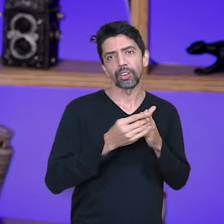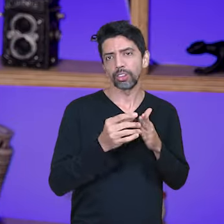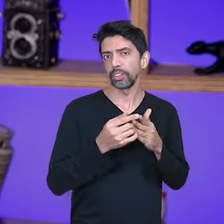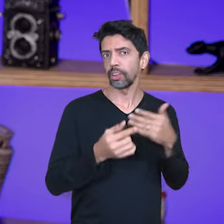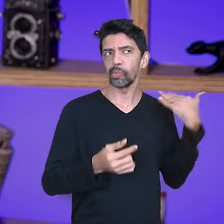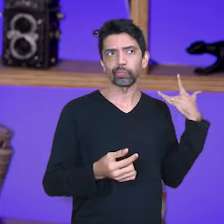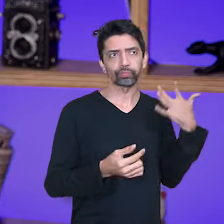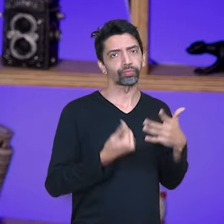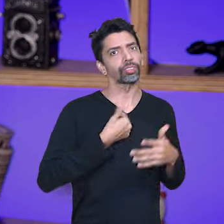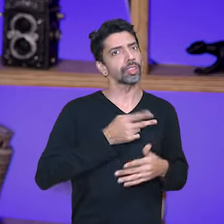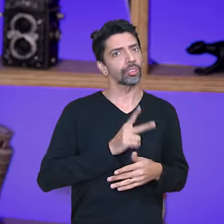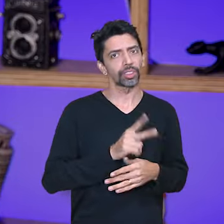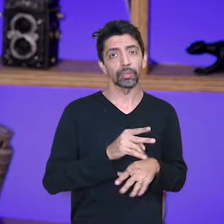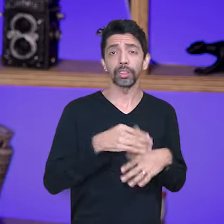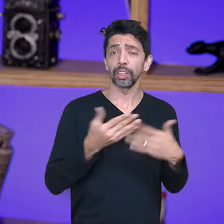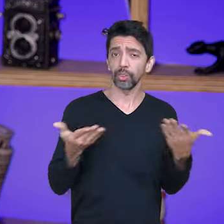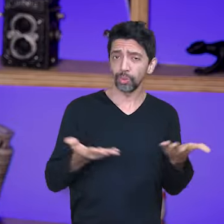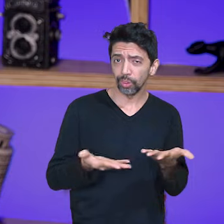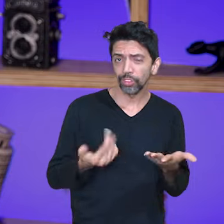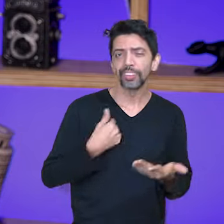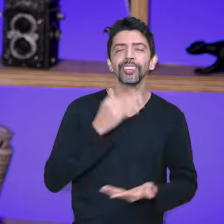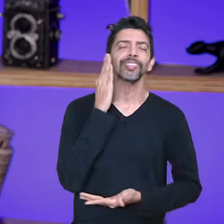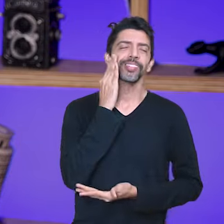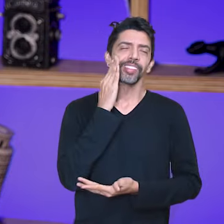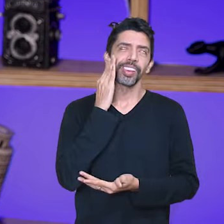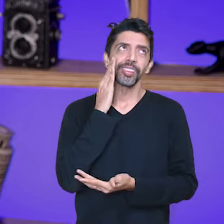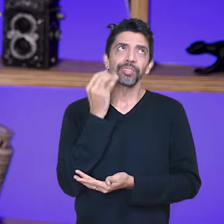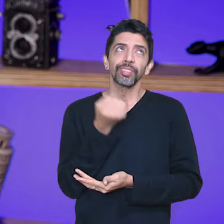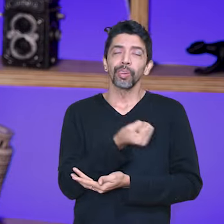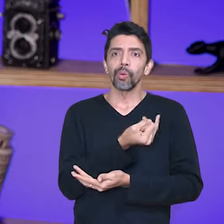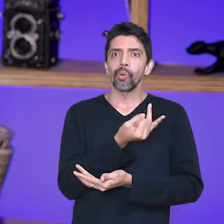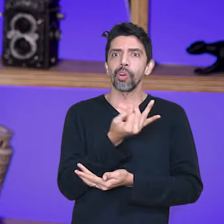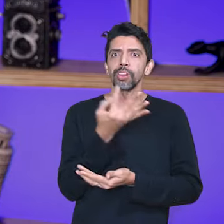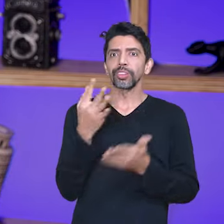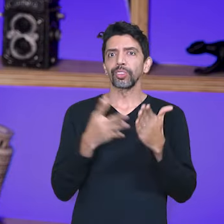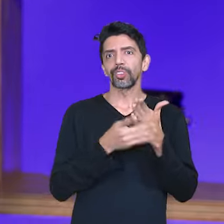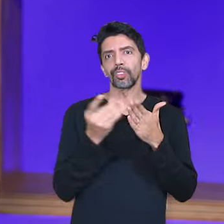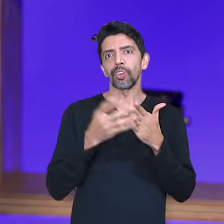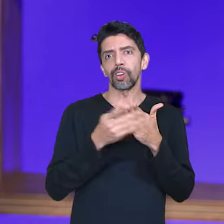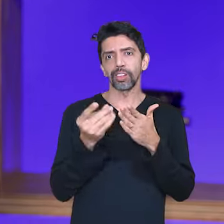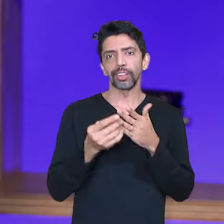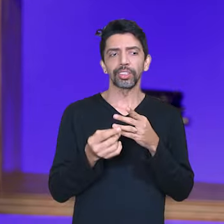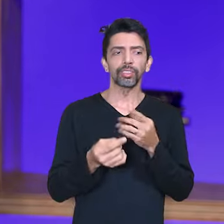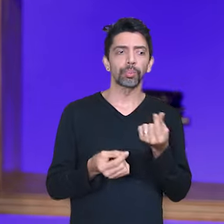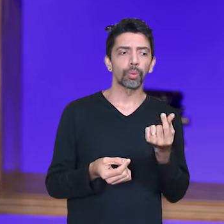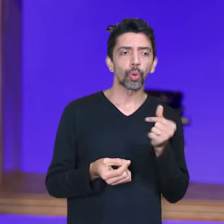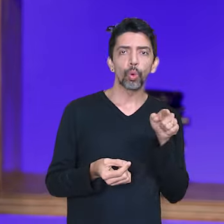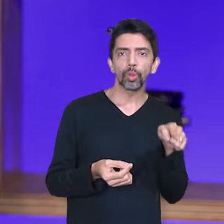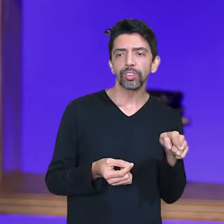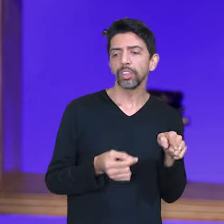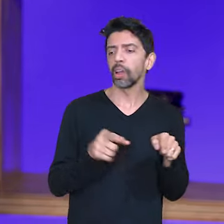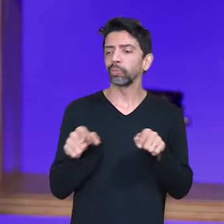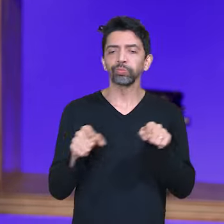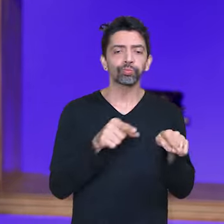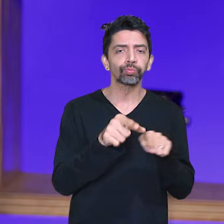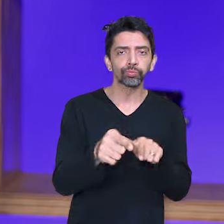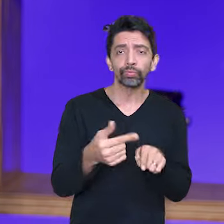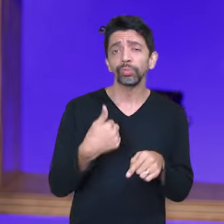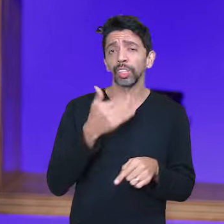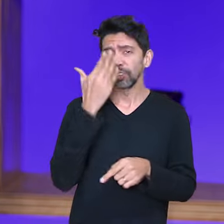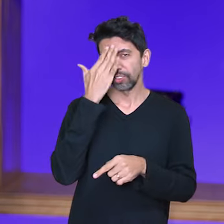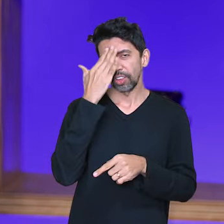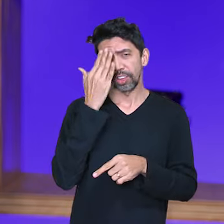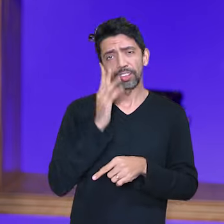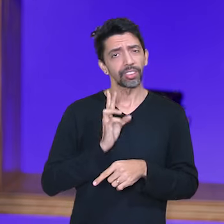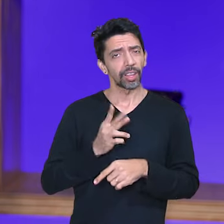sei quantos mil dólares isso, quantos dólares custa aquilo. Isso me ajudou demais, porque se você viu